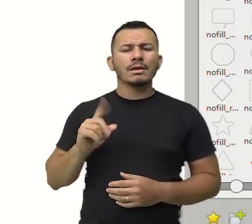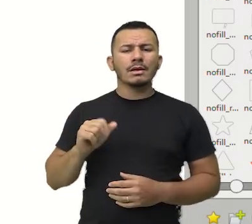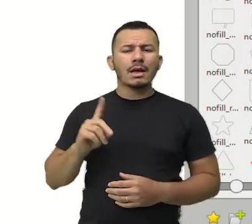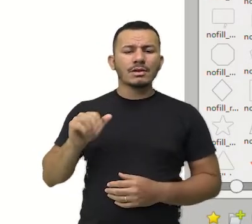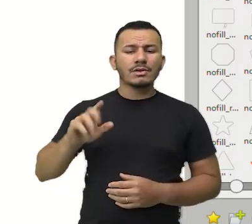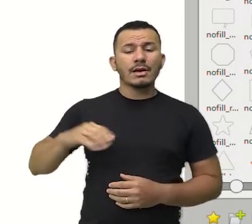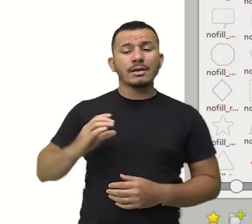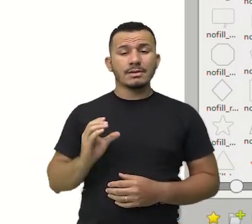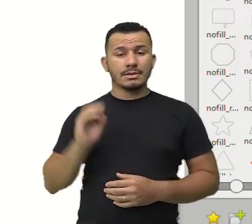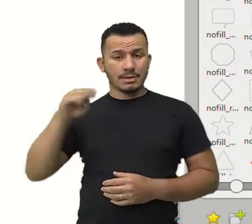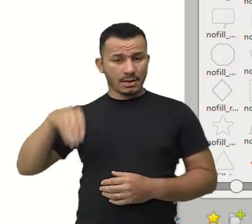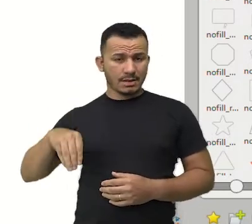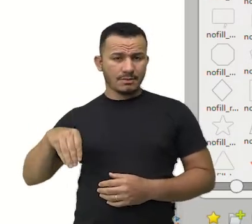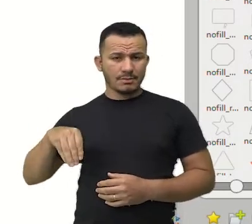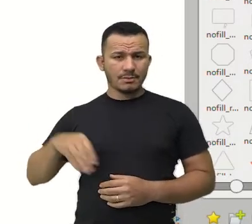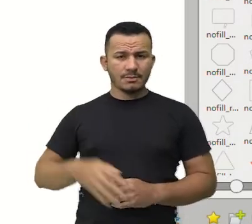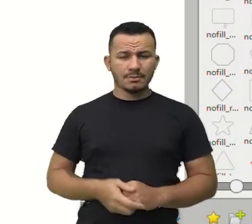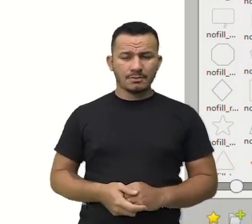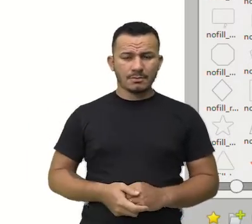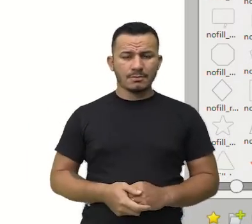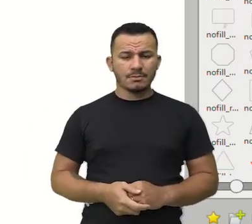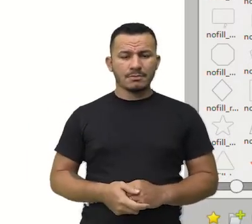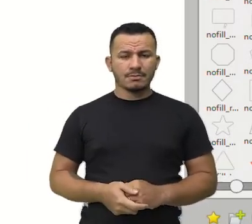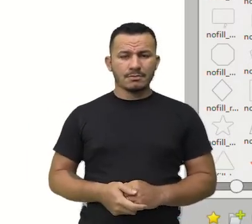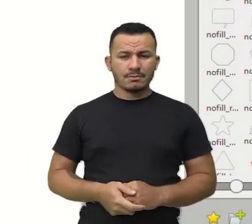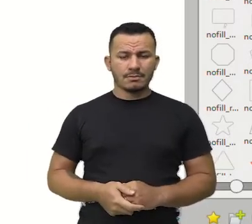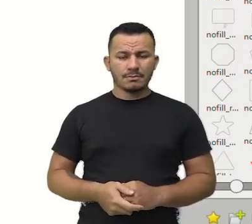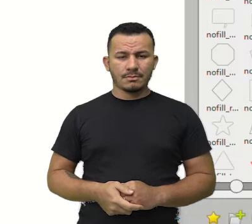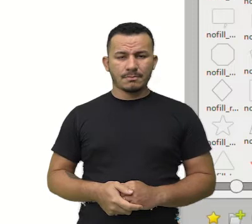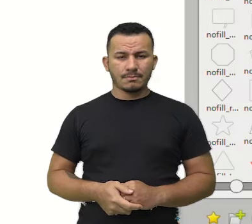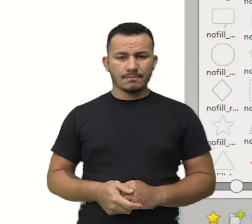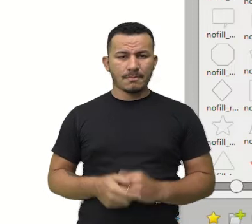unidade, centímetro, então comprimento 43,96